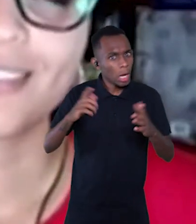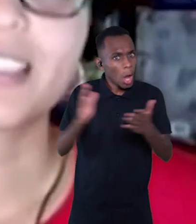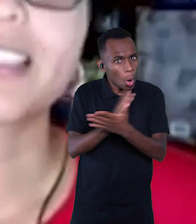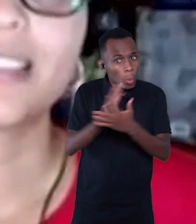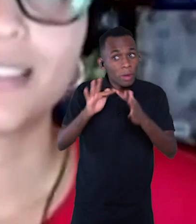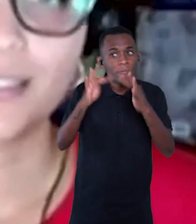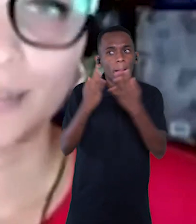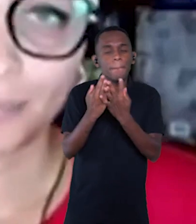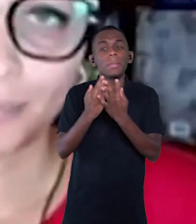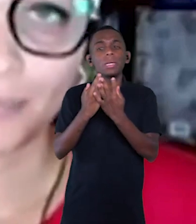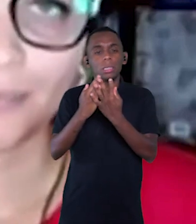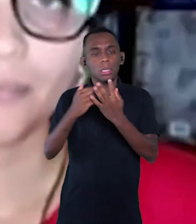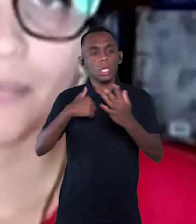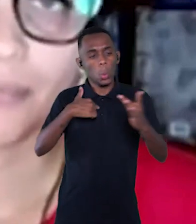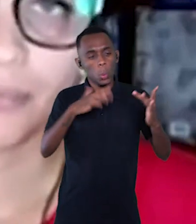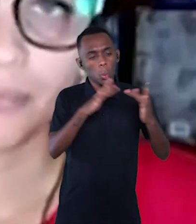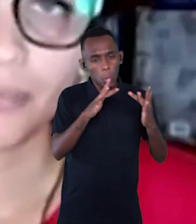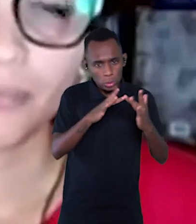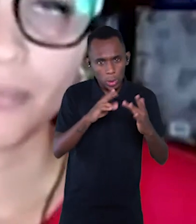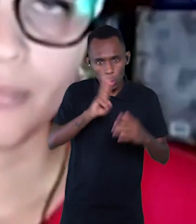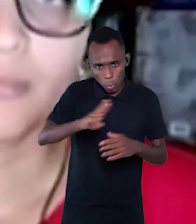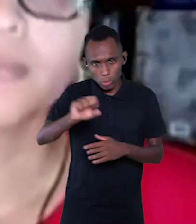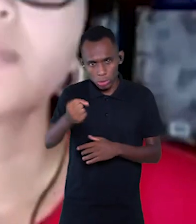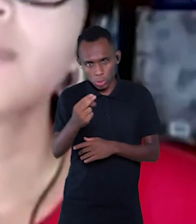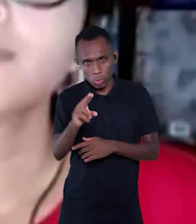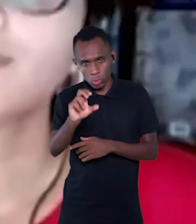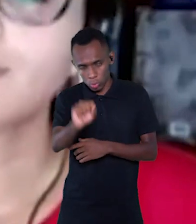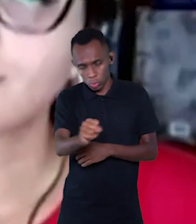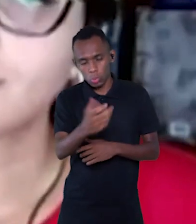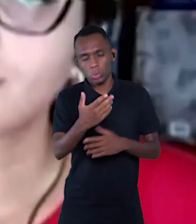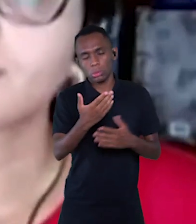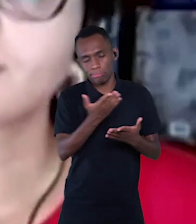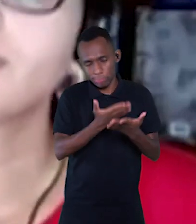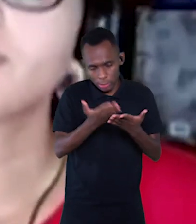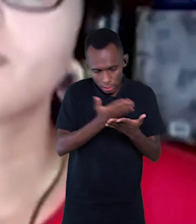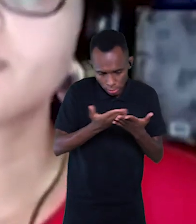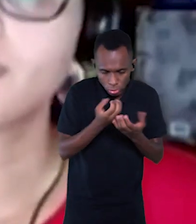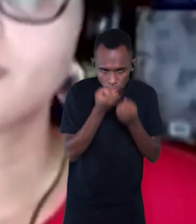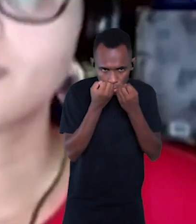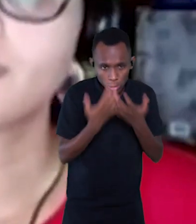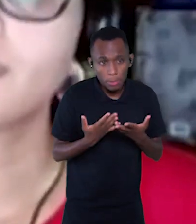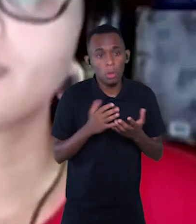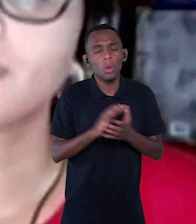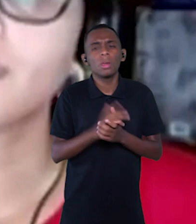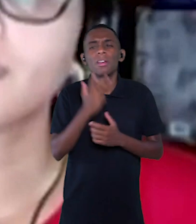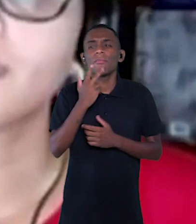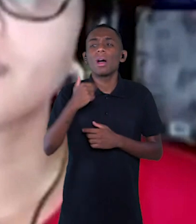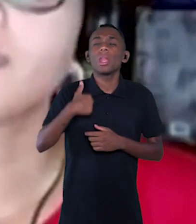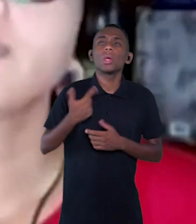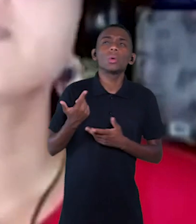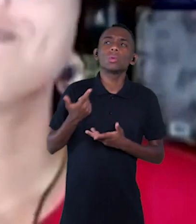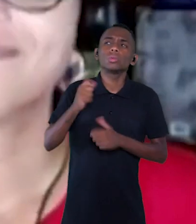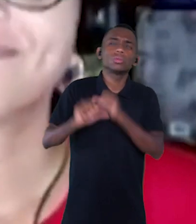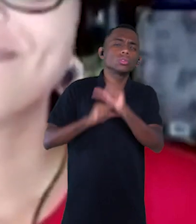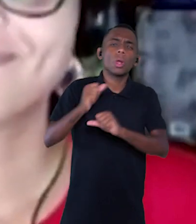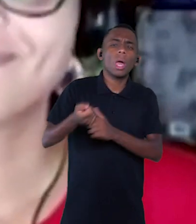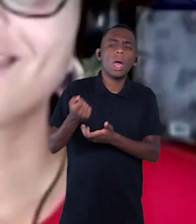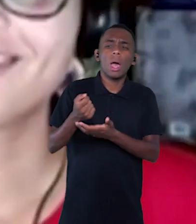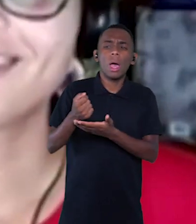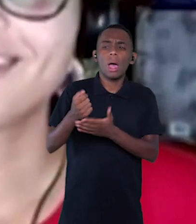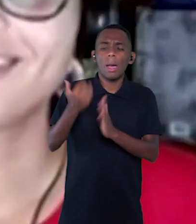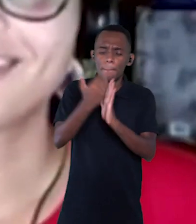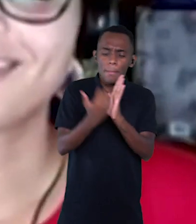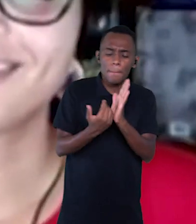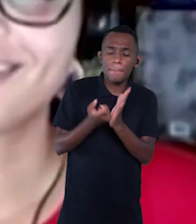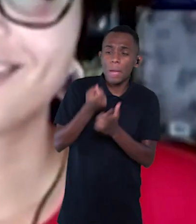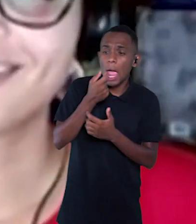que frequenta, que utiliza o SUS, né? Muito bem atendida até, e que fala, vou trocar minha receita. E aí você trouxe um